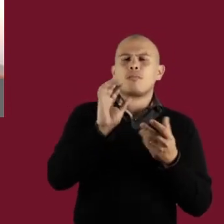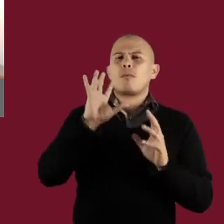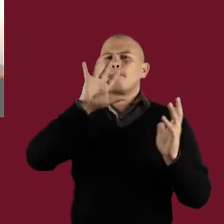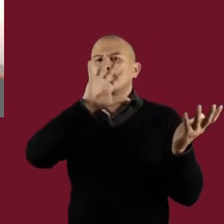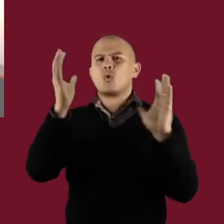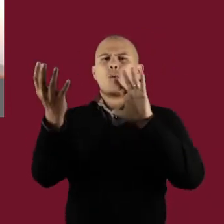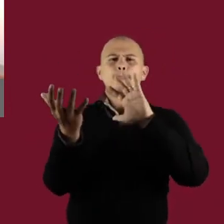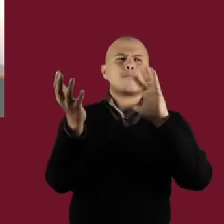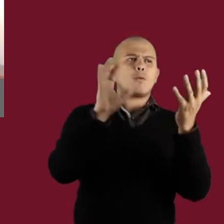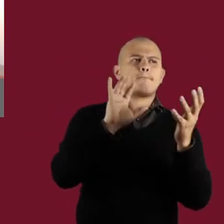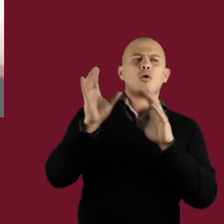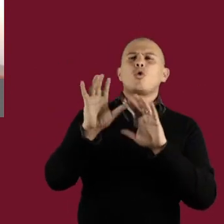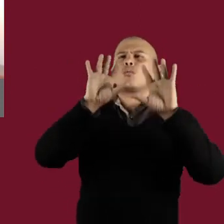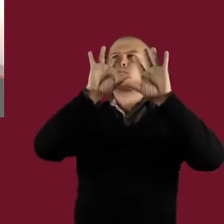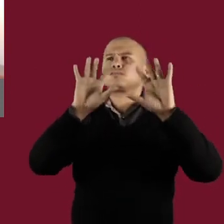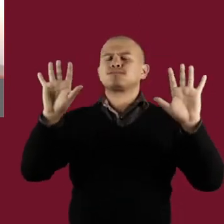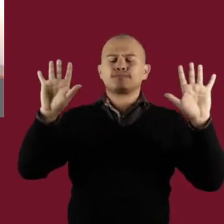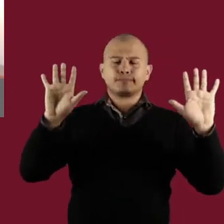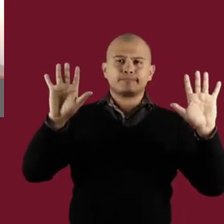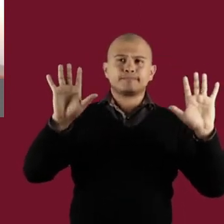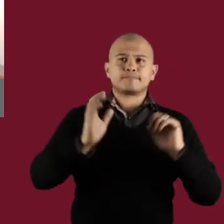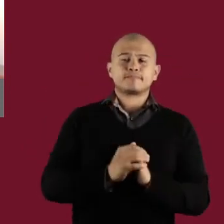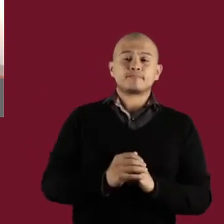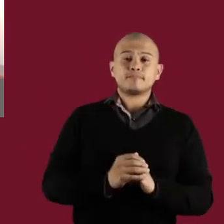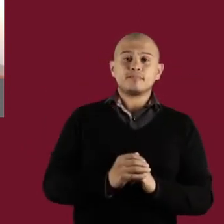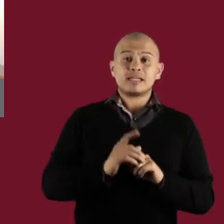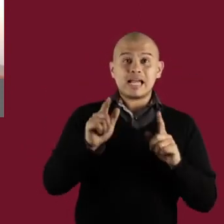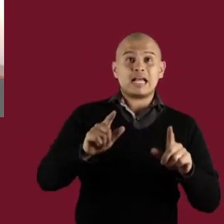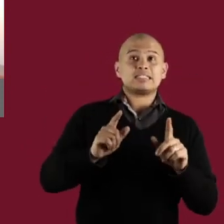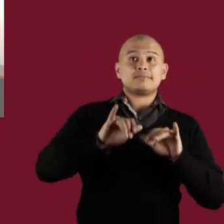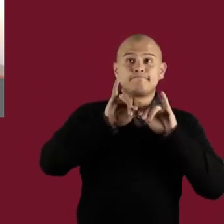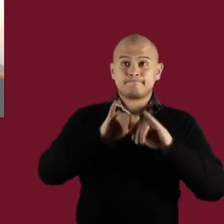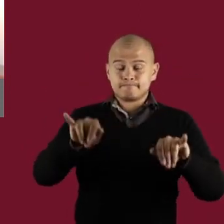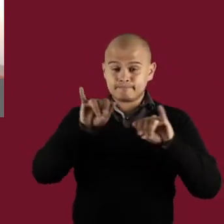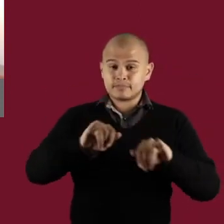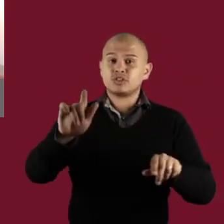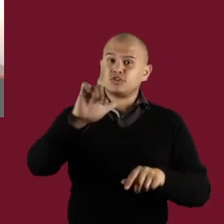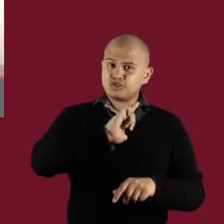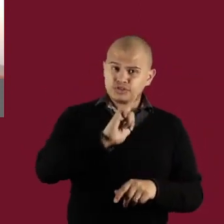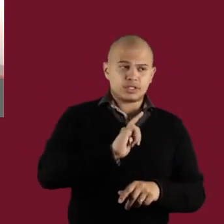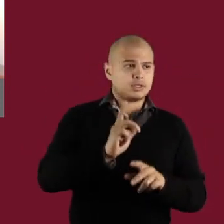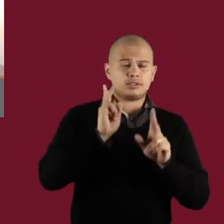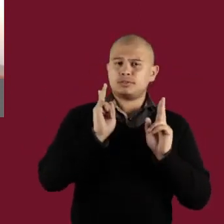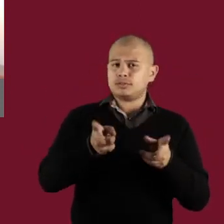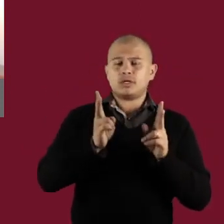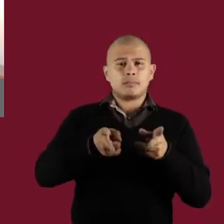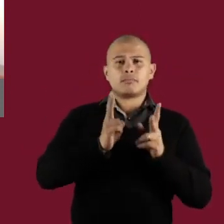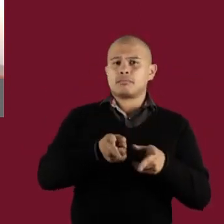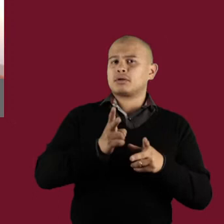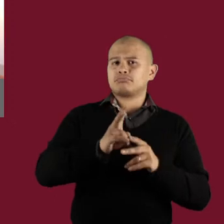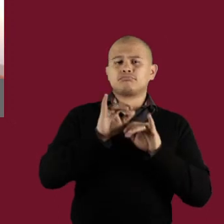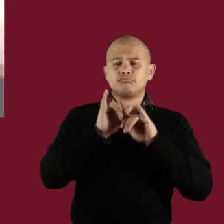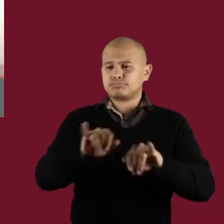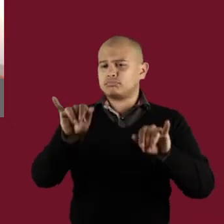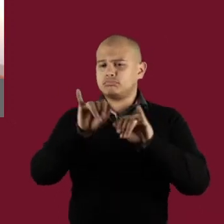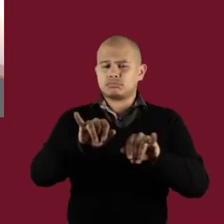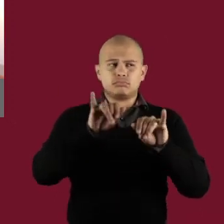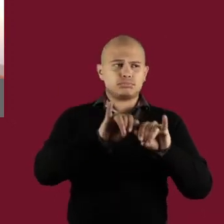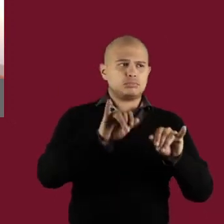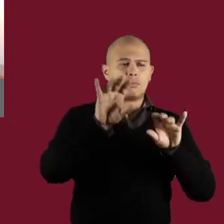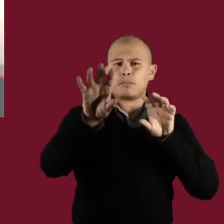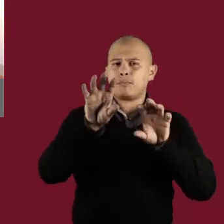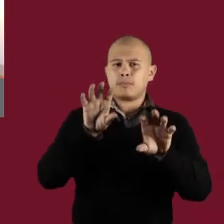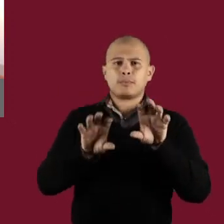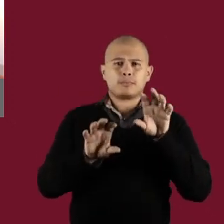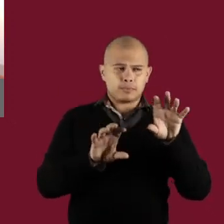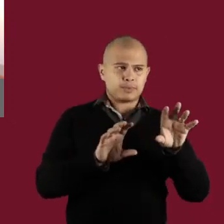humanos, enfim. Nós temos essas notícias nessas áreas todas e, claro, refletindo o que